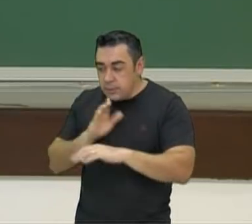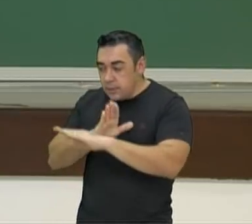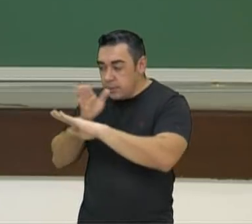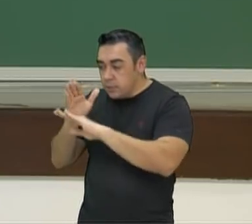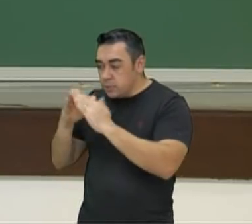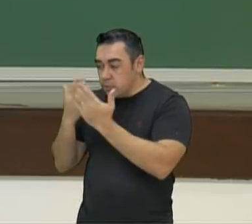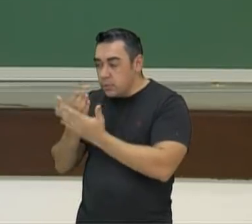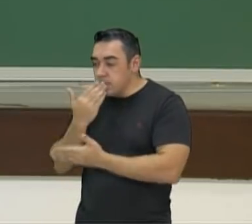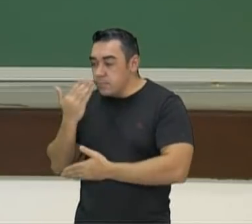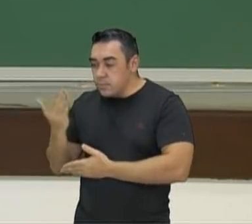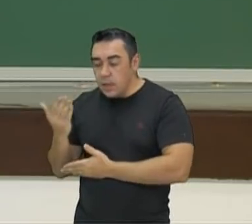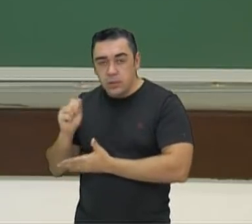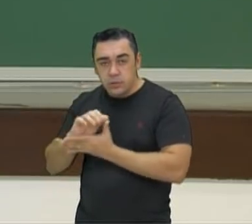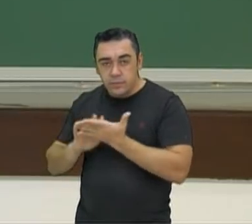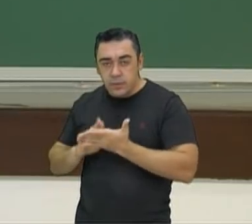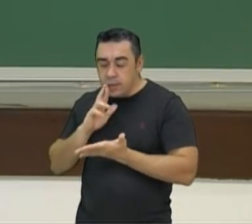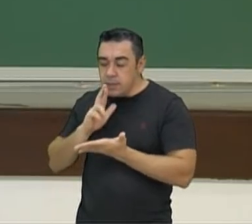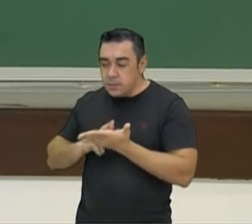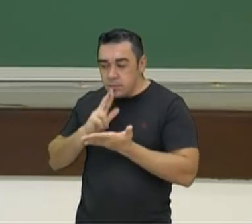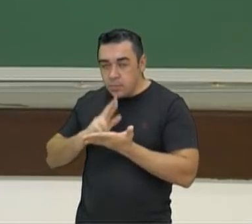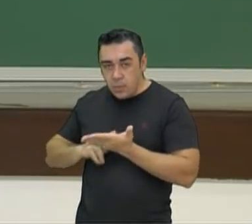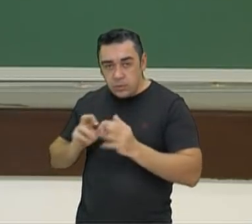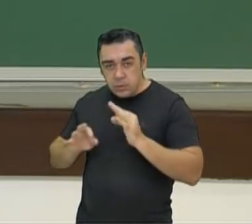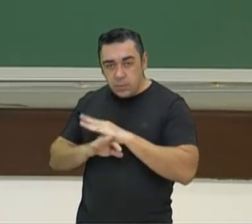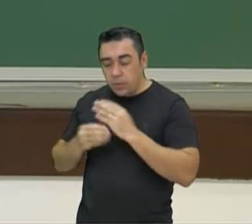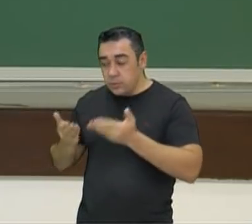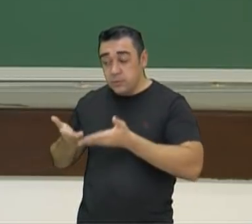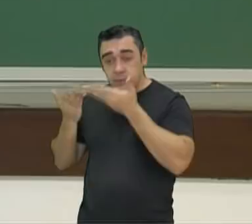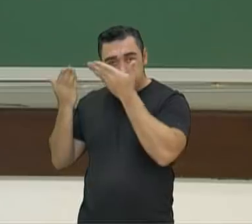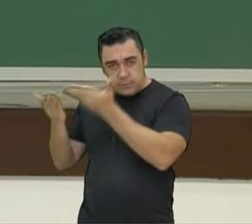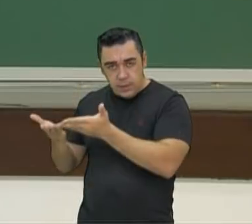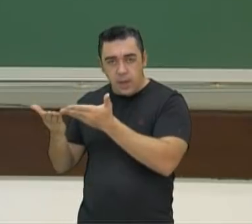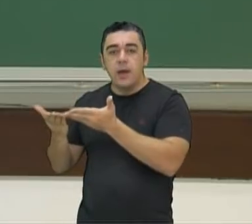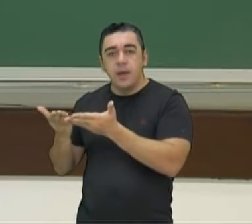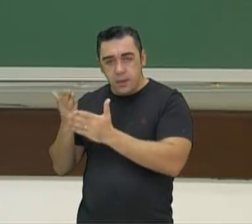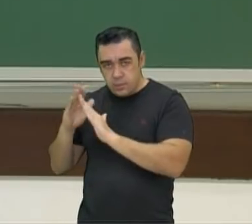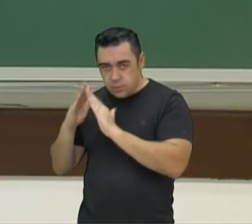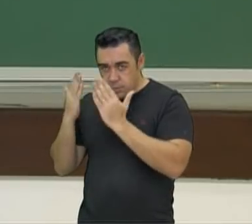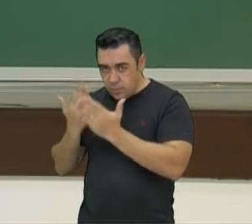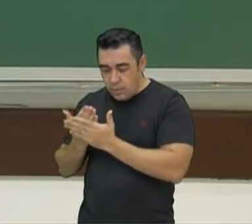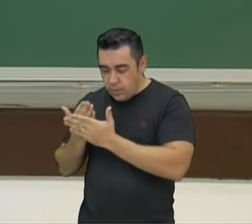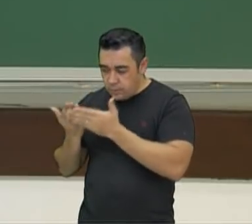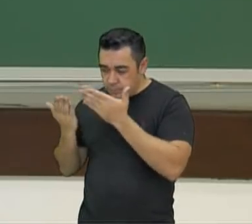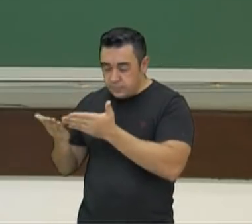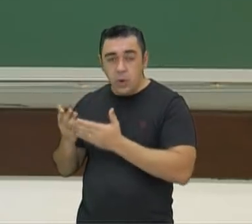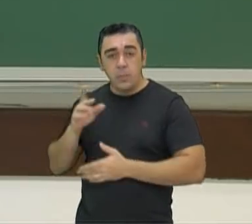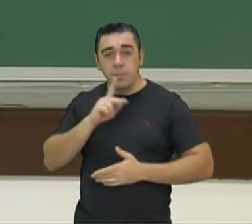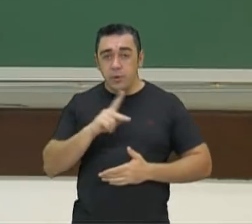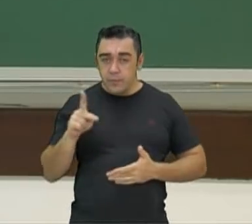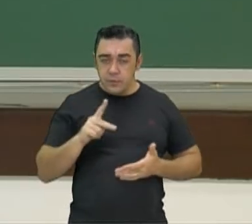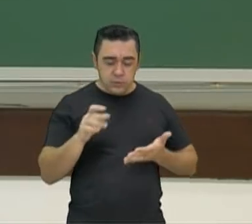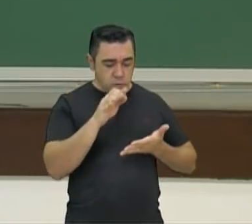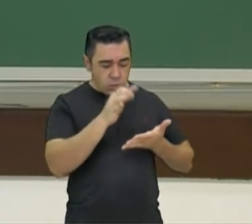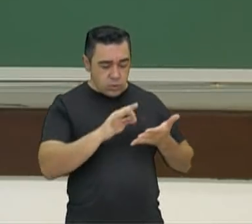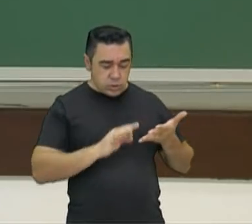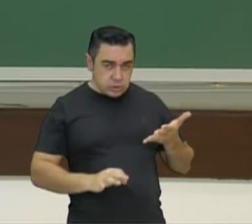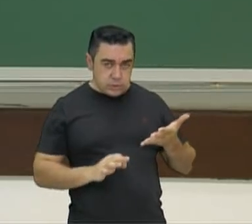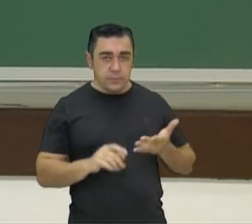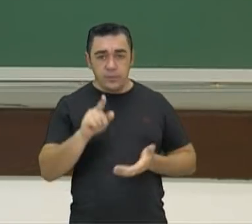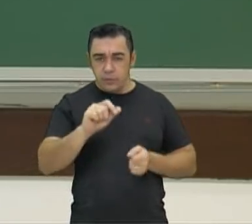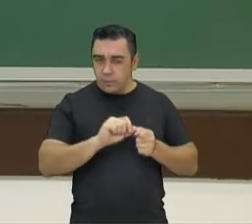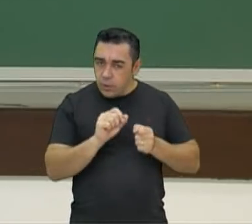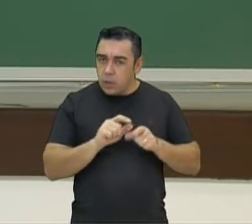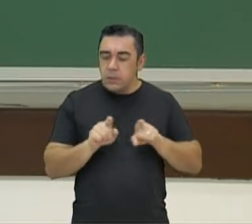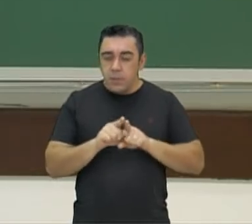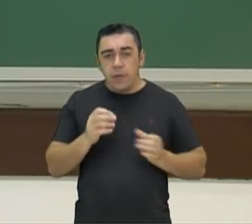escola buscar. Pega o material, leva para casa, acompanha as aulas aqui na TV, vai lá, preenche, anota no